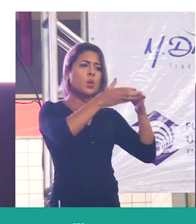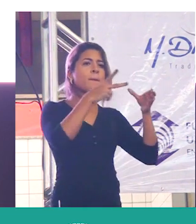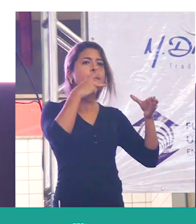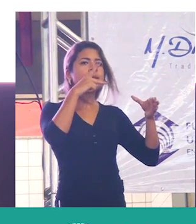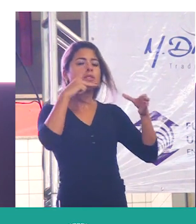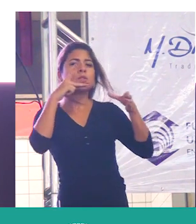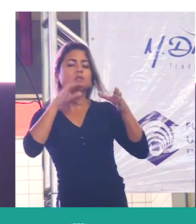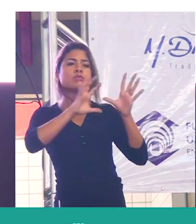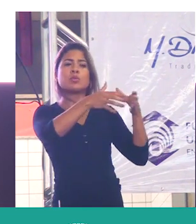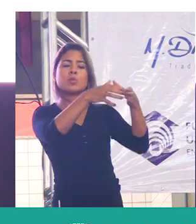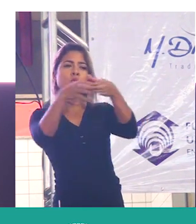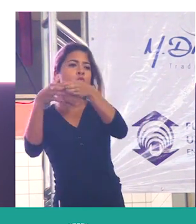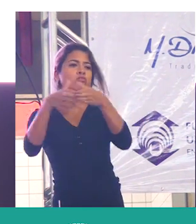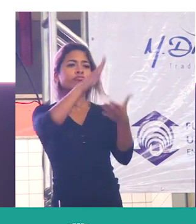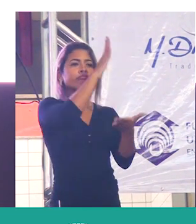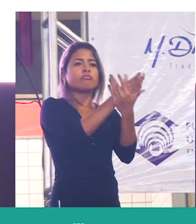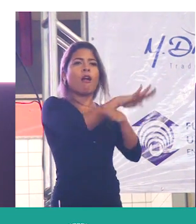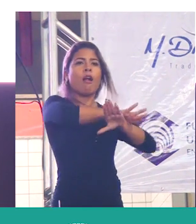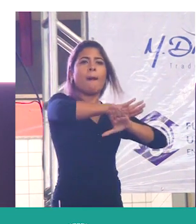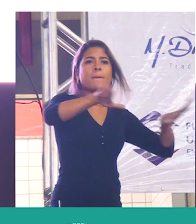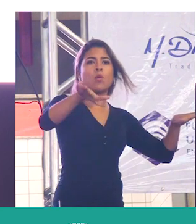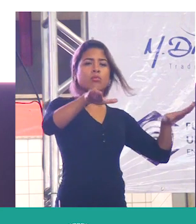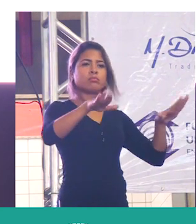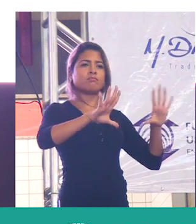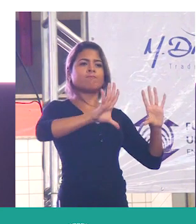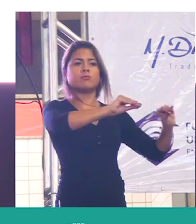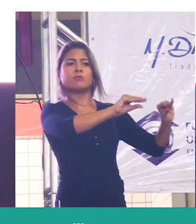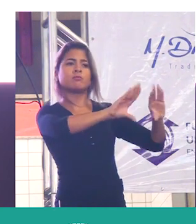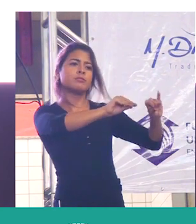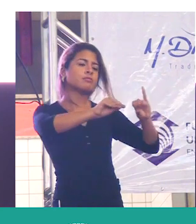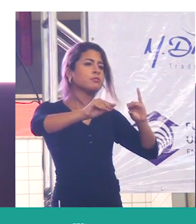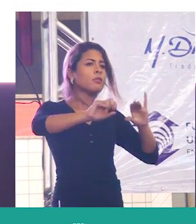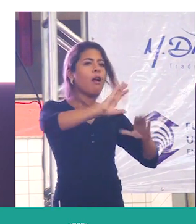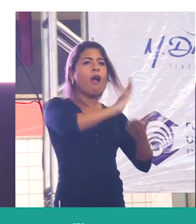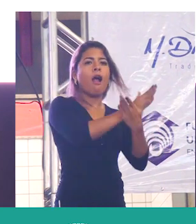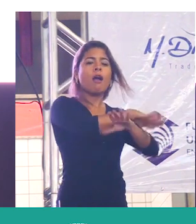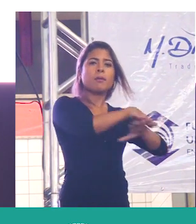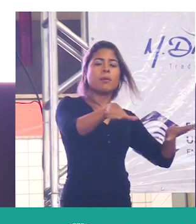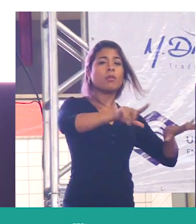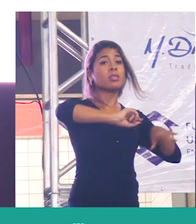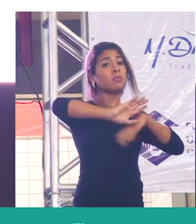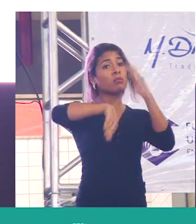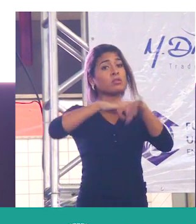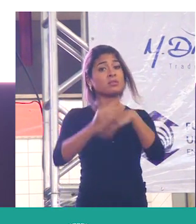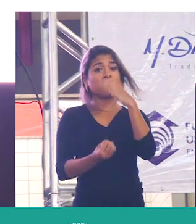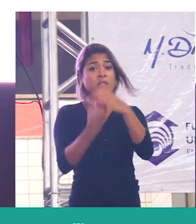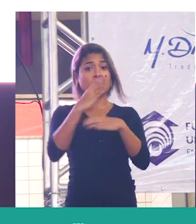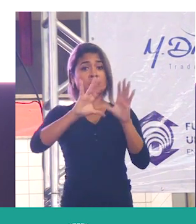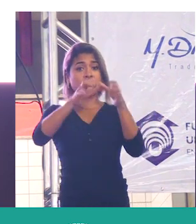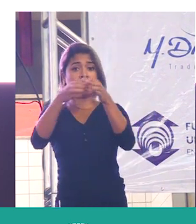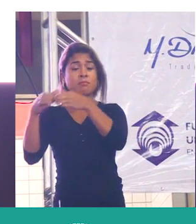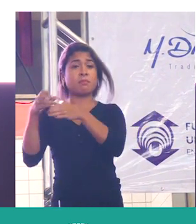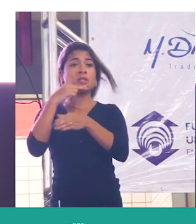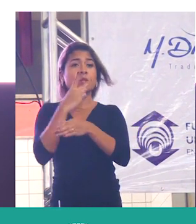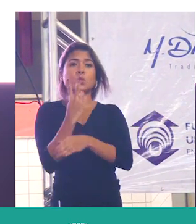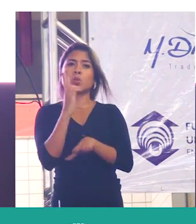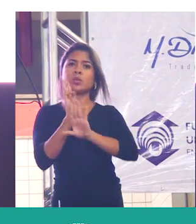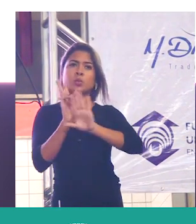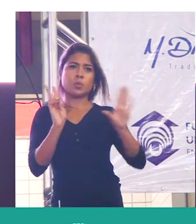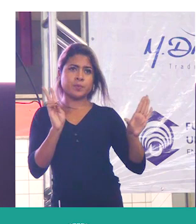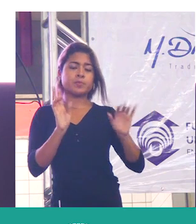a UDN, e vai criar apenas 2, mas aí já é um outro assunto. A UDN